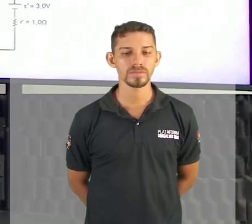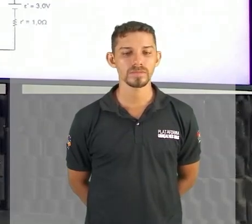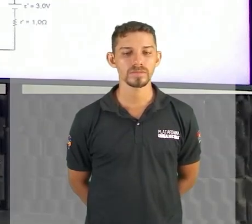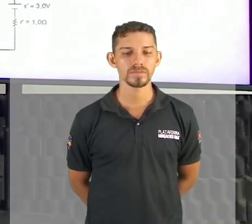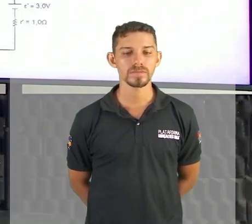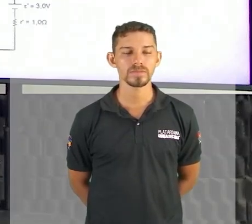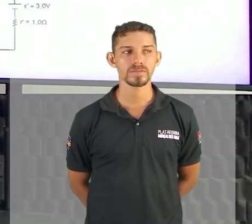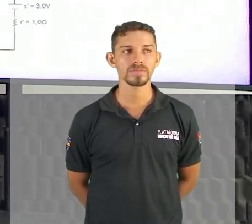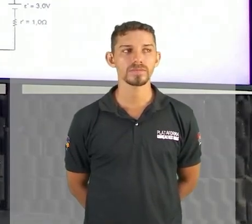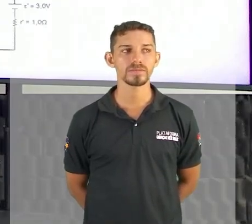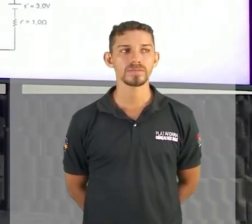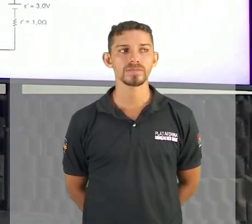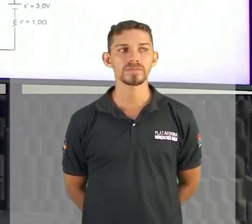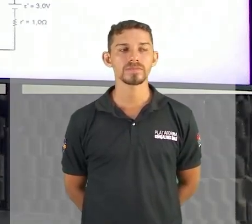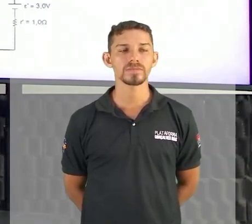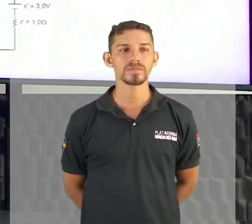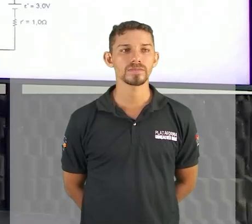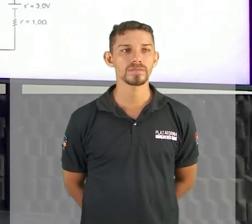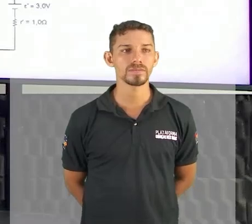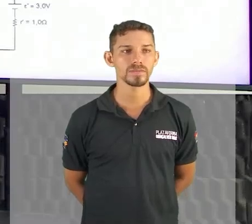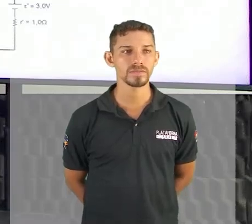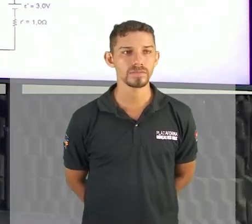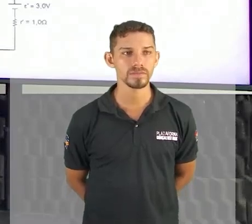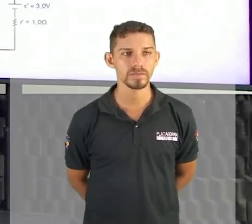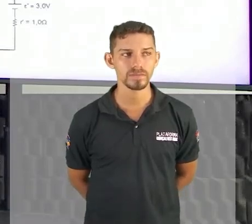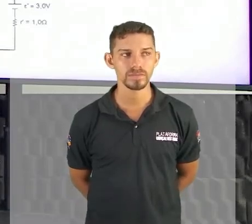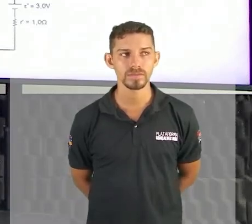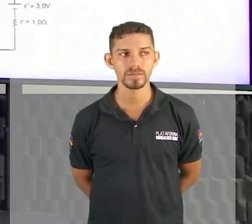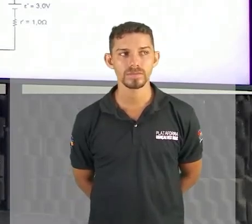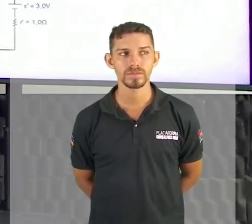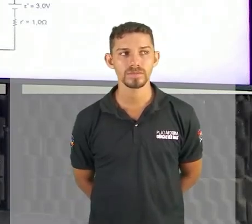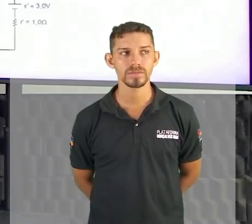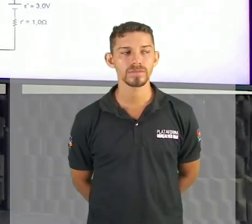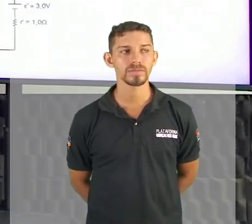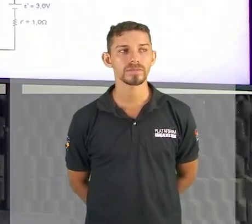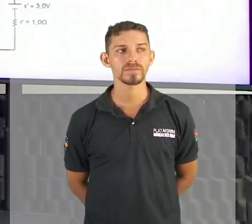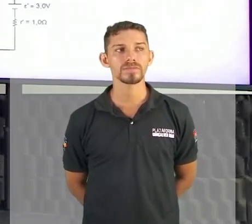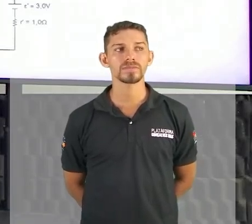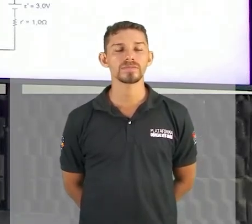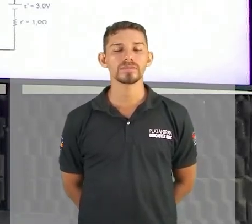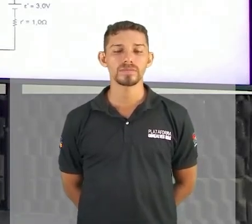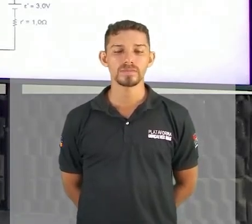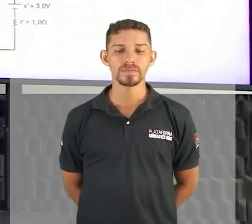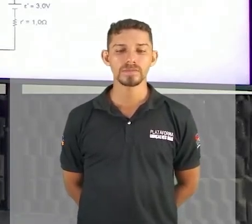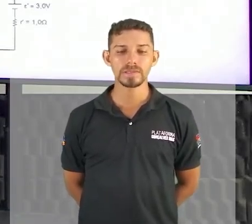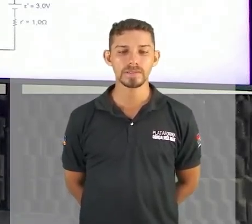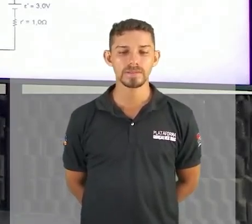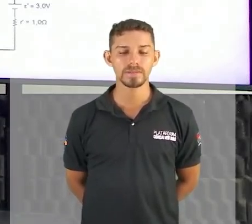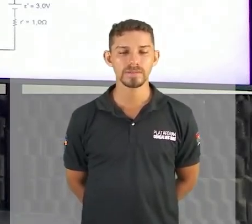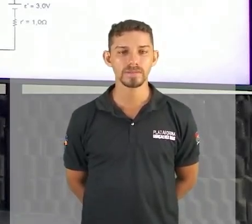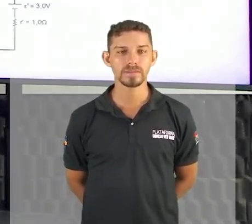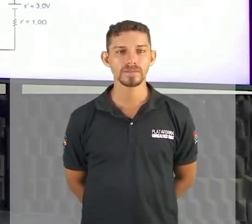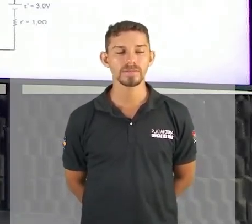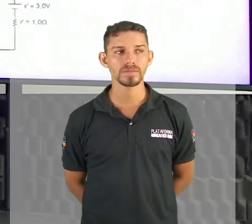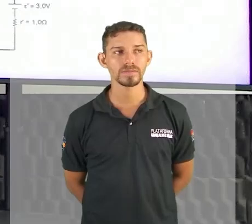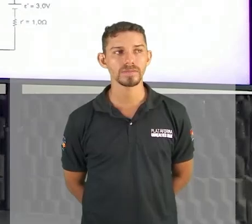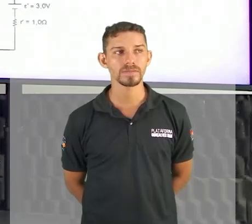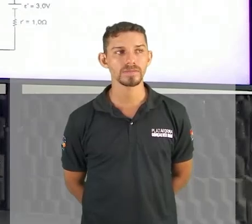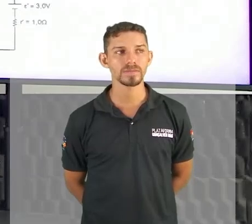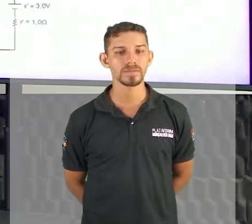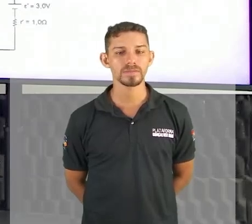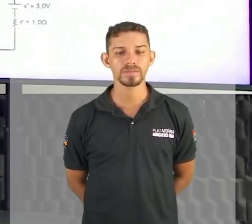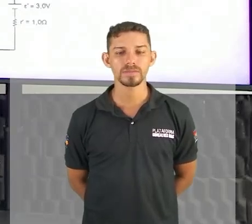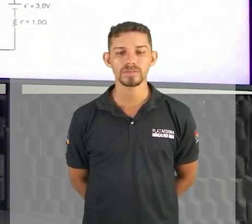R2 9 9 oh aqui o r